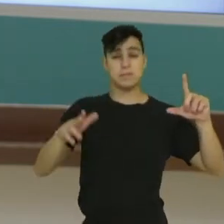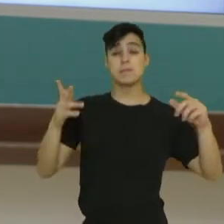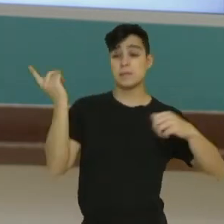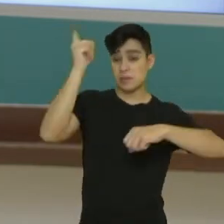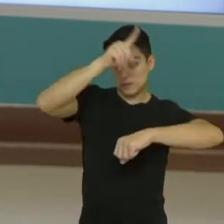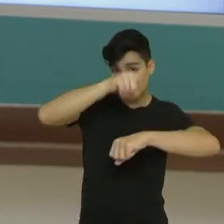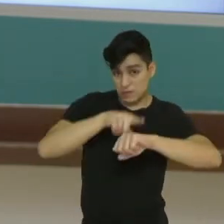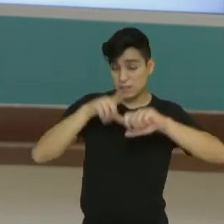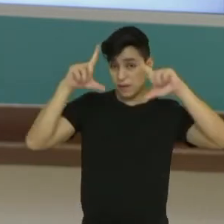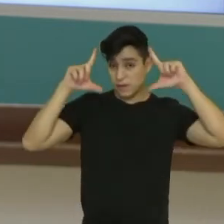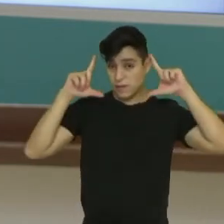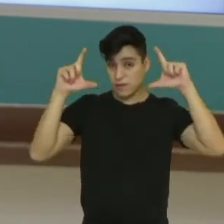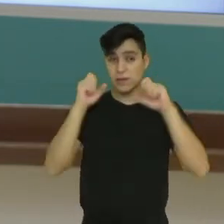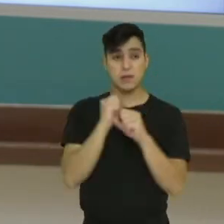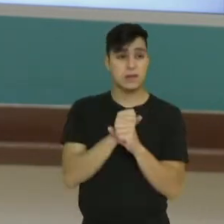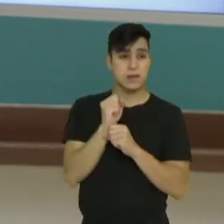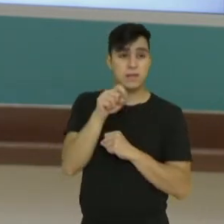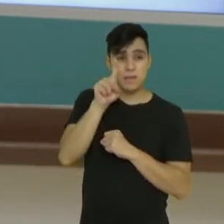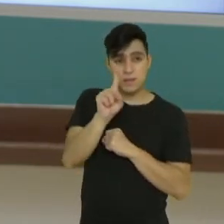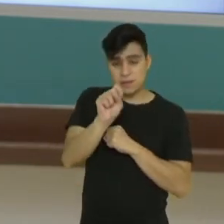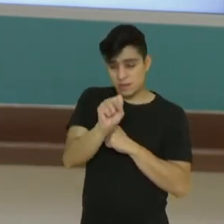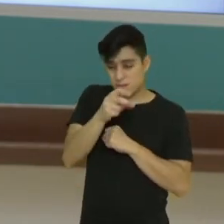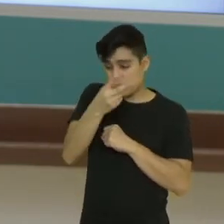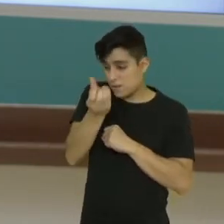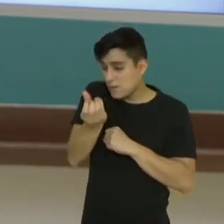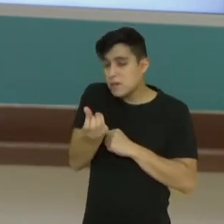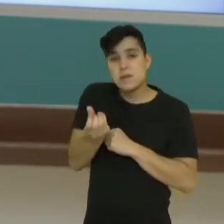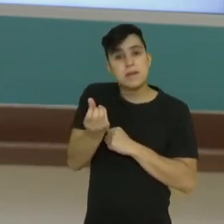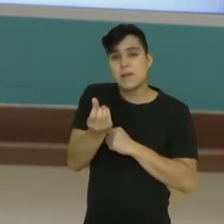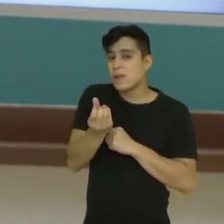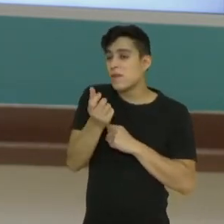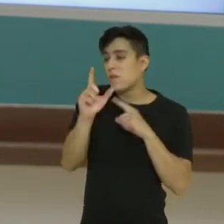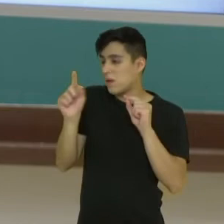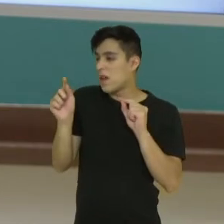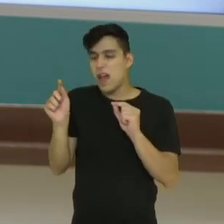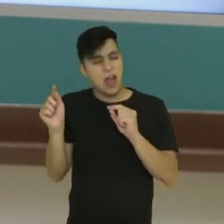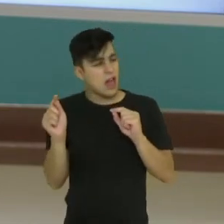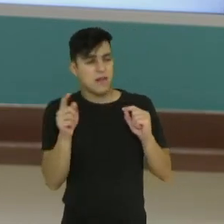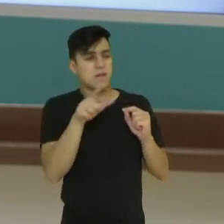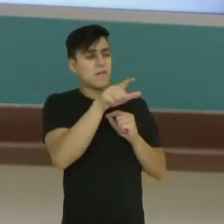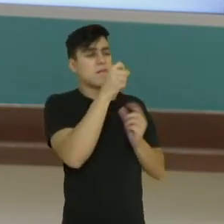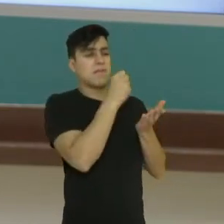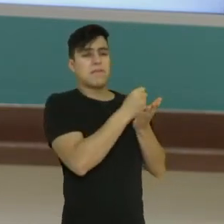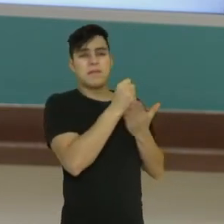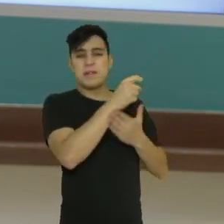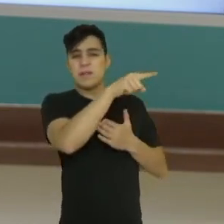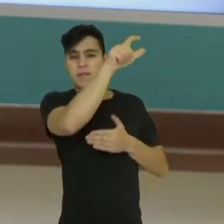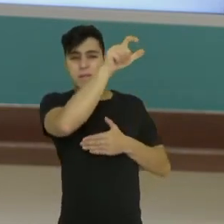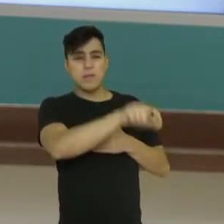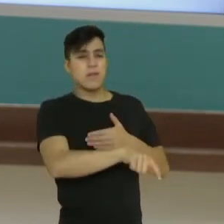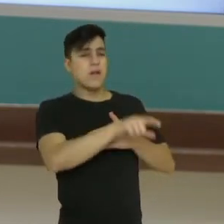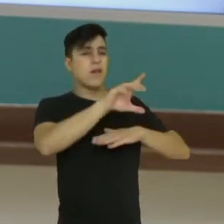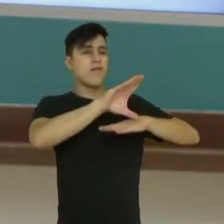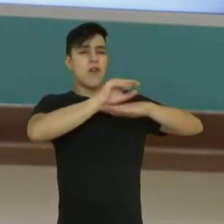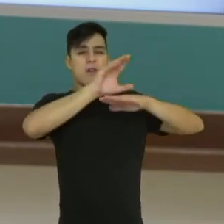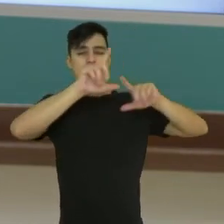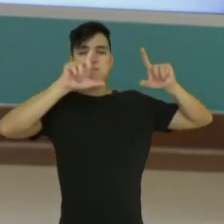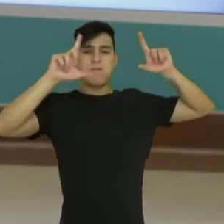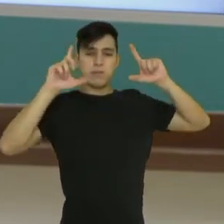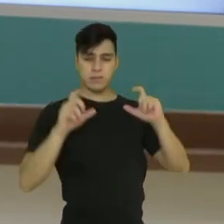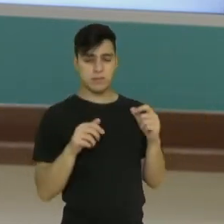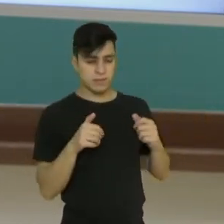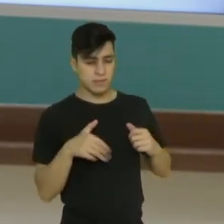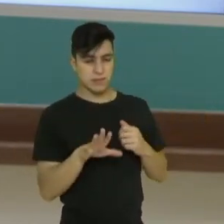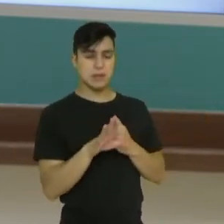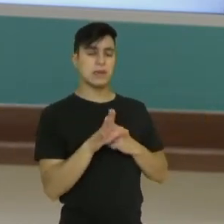fotografia, em 1826, a fotografia se torna um concorrente. Então, agora eu posso contratar um fotógrafo e ele faz a fotografia, que vai durar